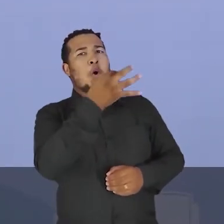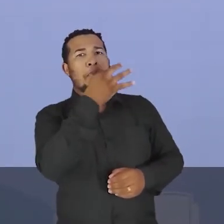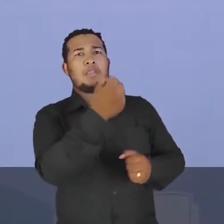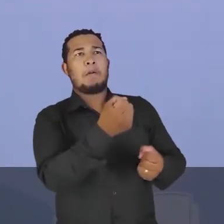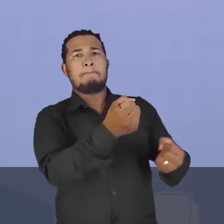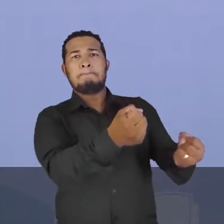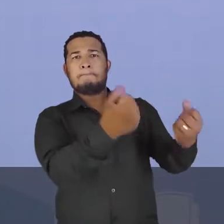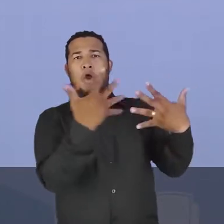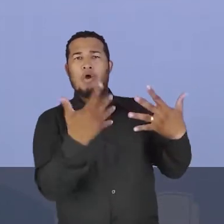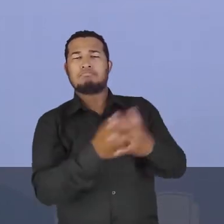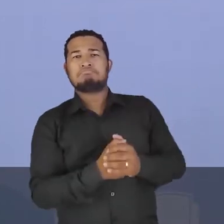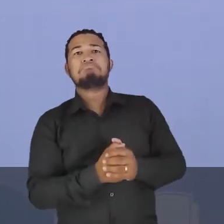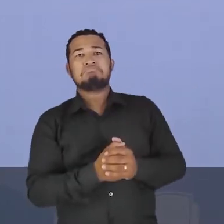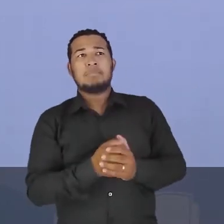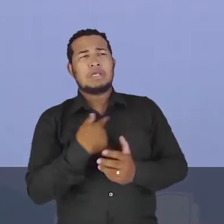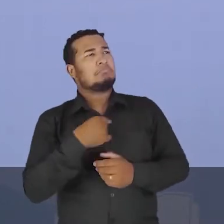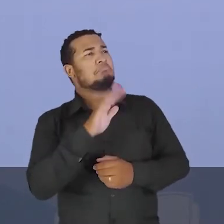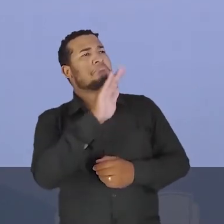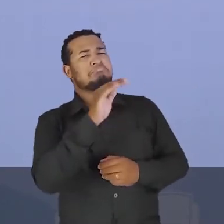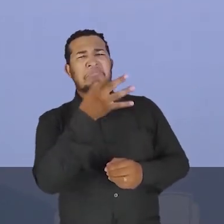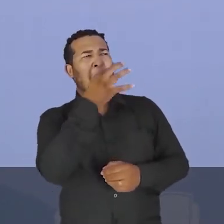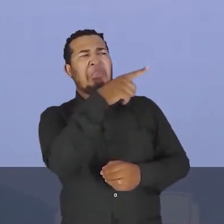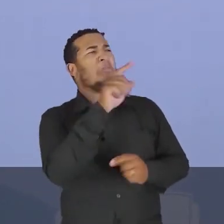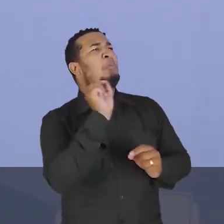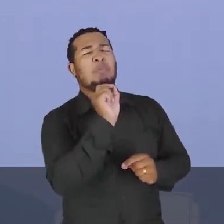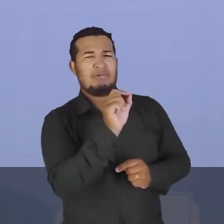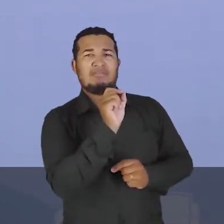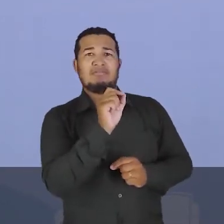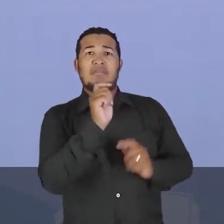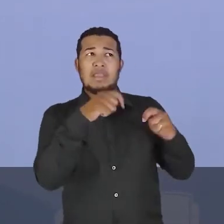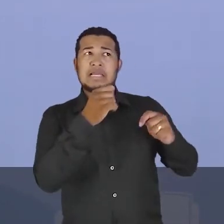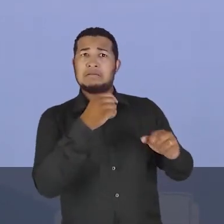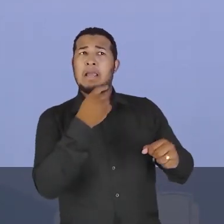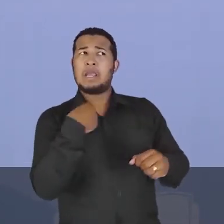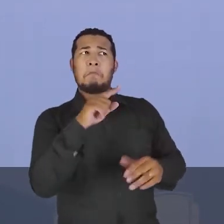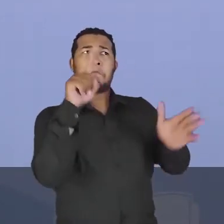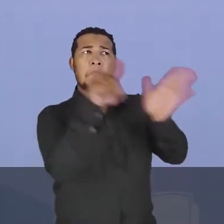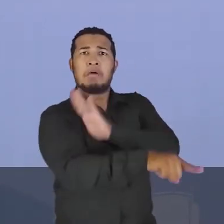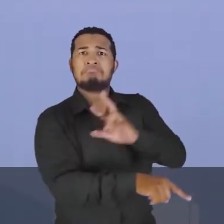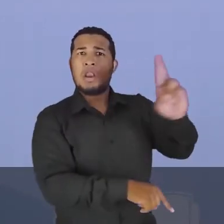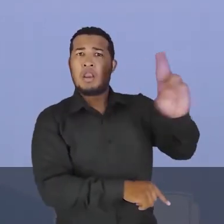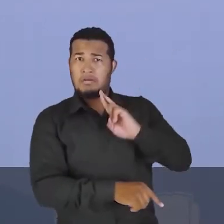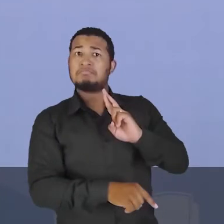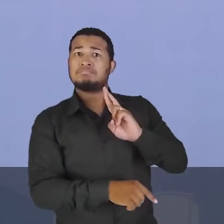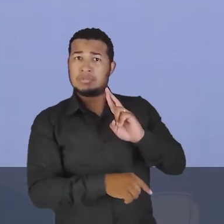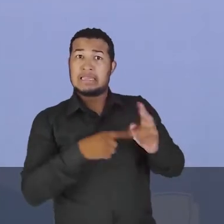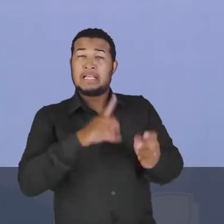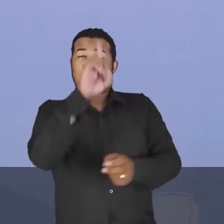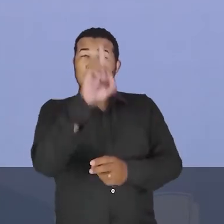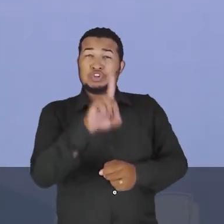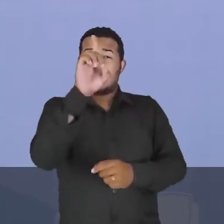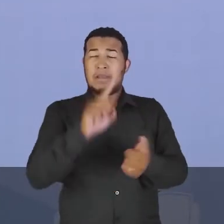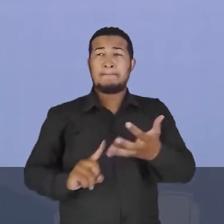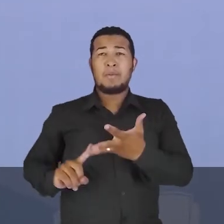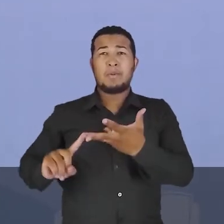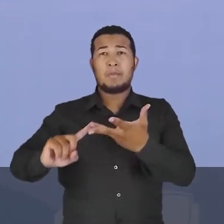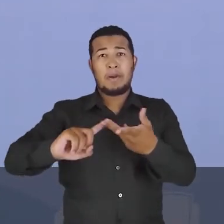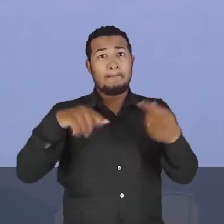Nós, como cidadãos, temos direito a questionar, temos direito a exigir respostas, temos vários direitos que nós precisamos, de